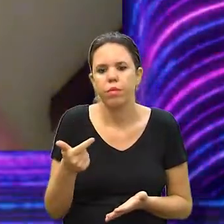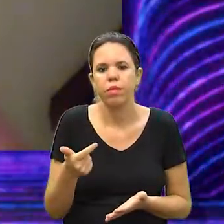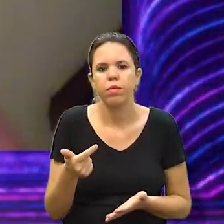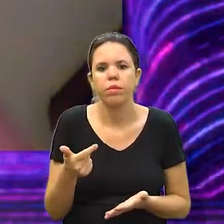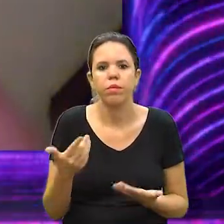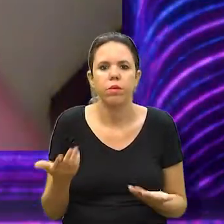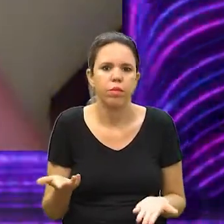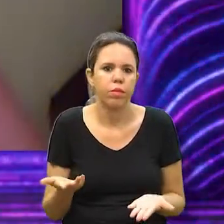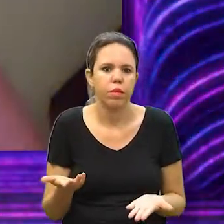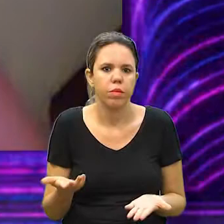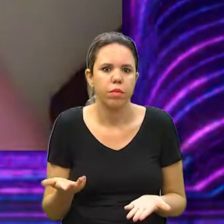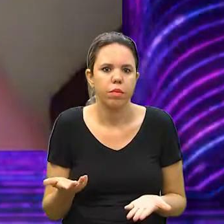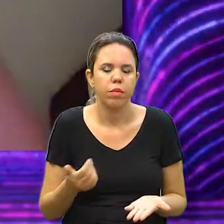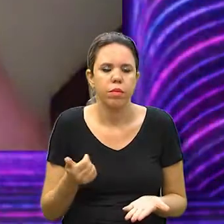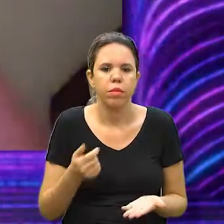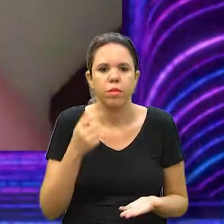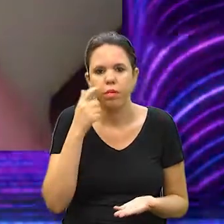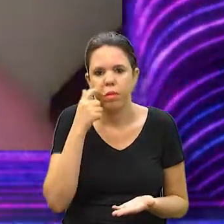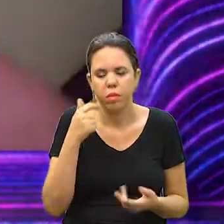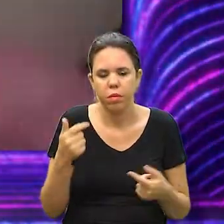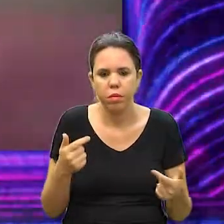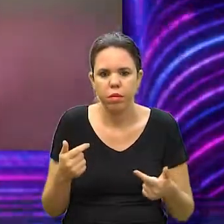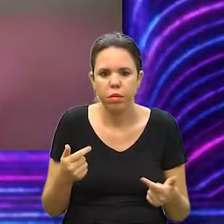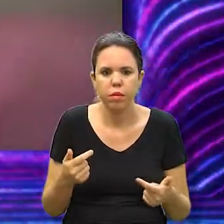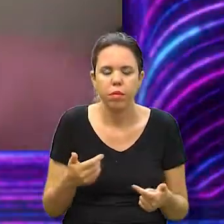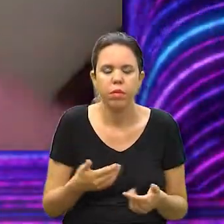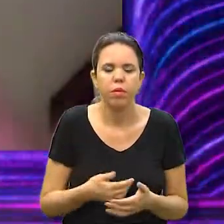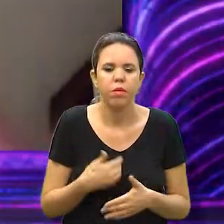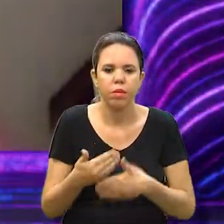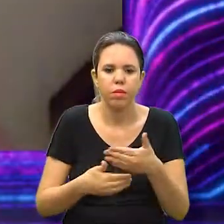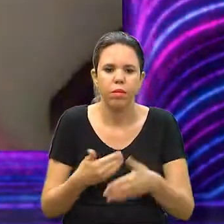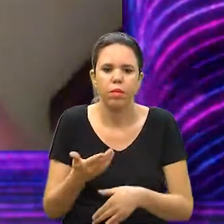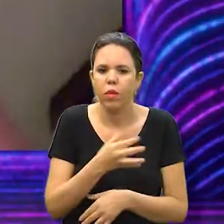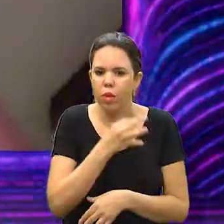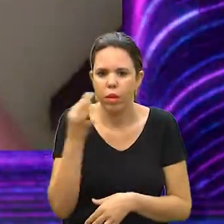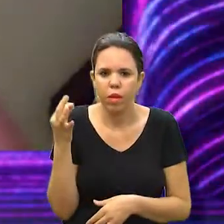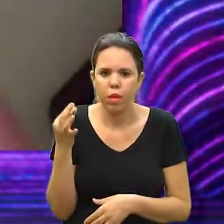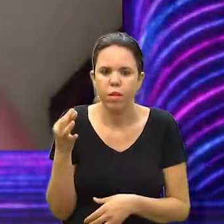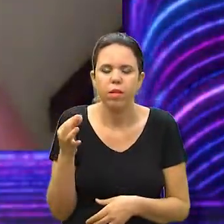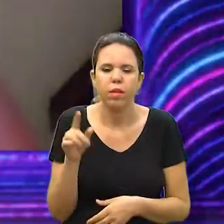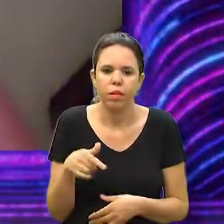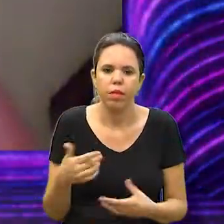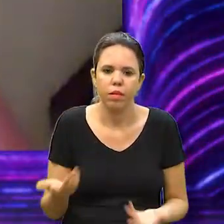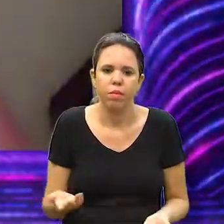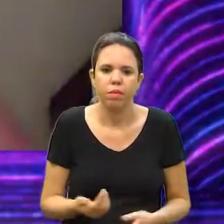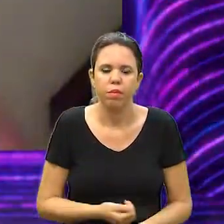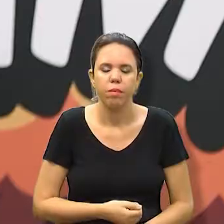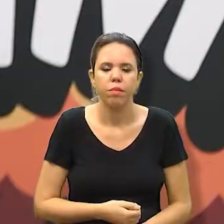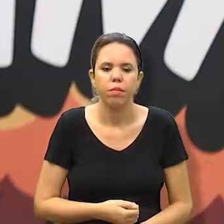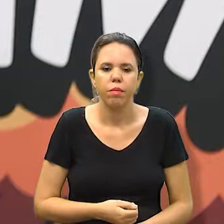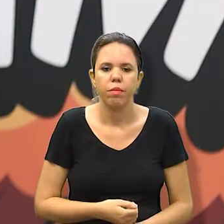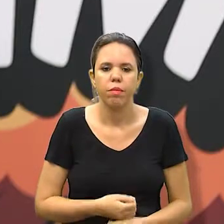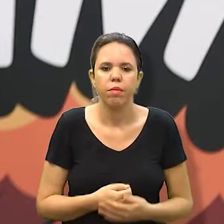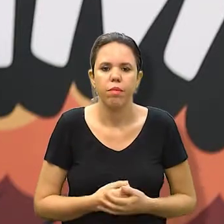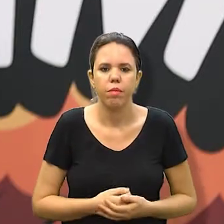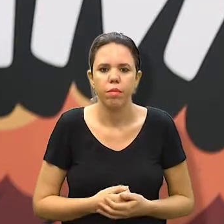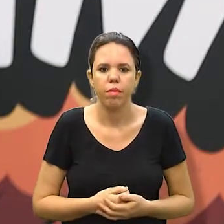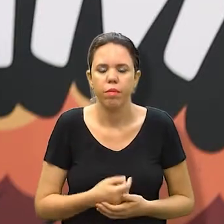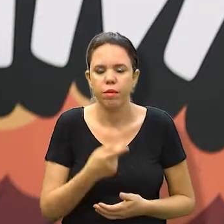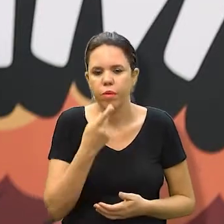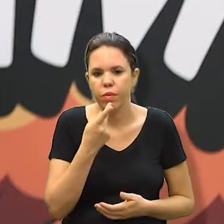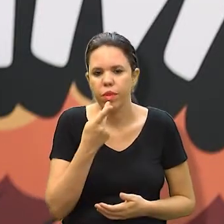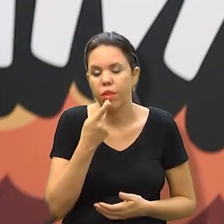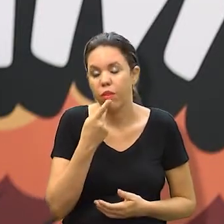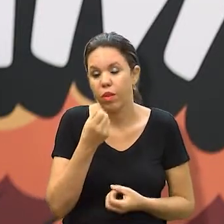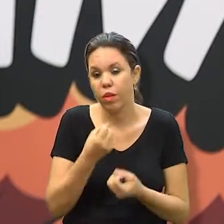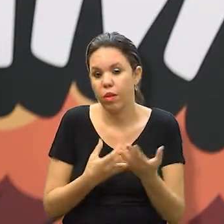seja, tem a primeira vez, a segunda vez é sempre melhor e o próximo vai ser ótimo, né? Não é assim? É assim para todo mundo, né? Bom, ela falou